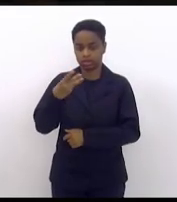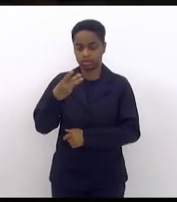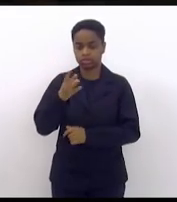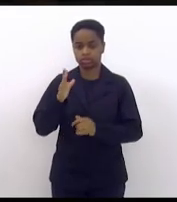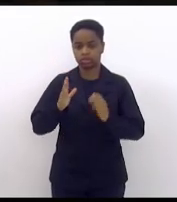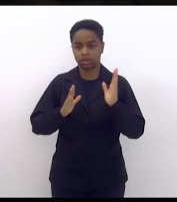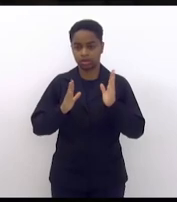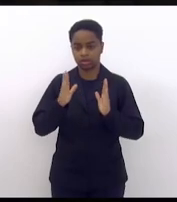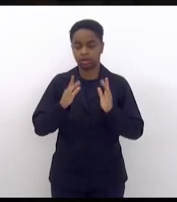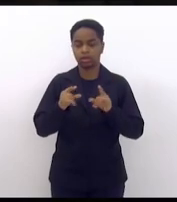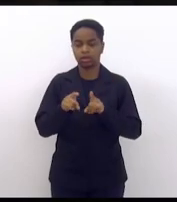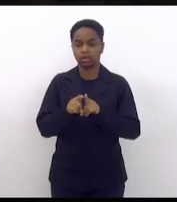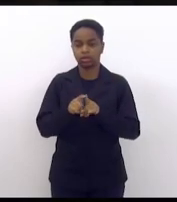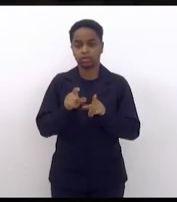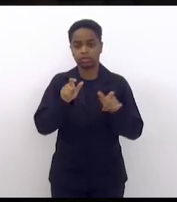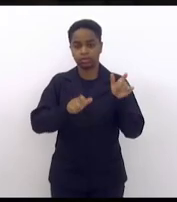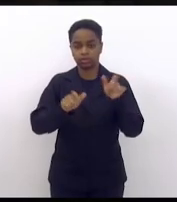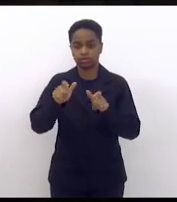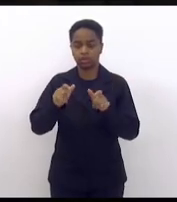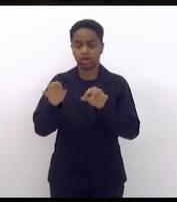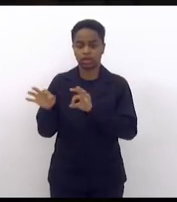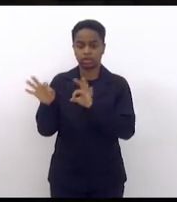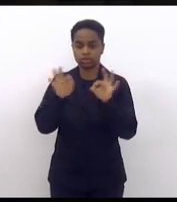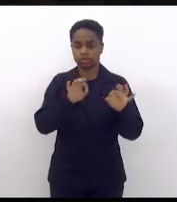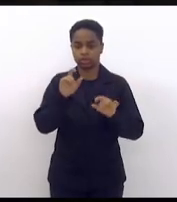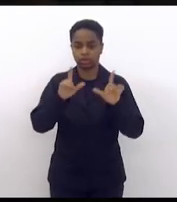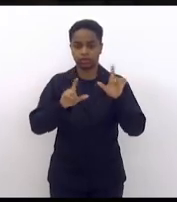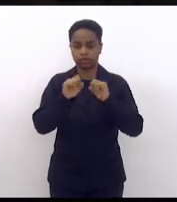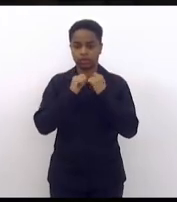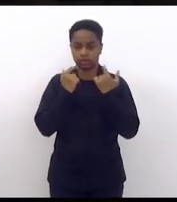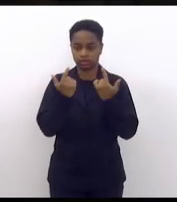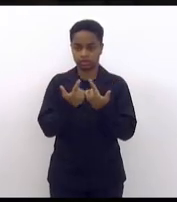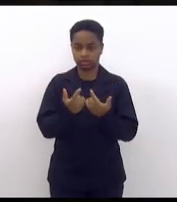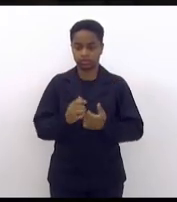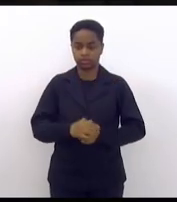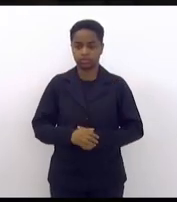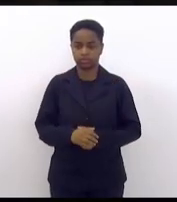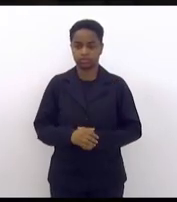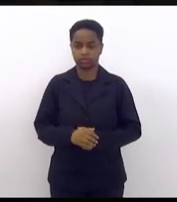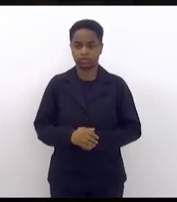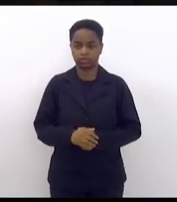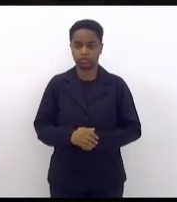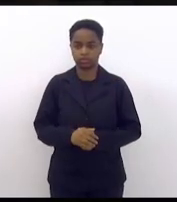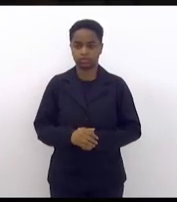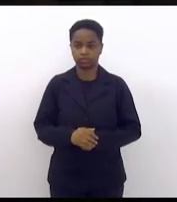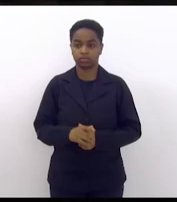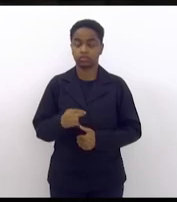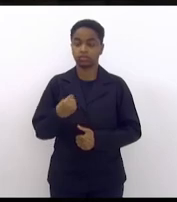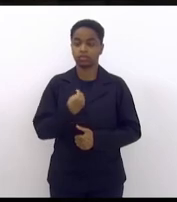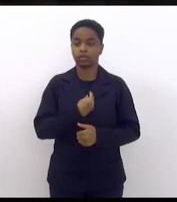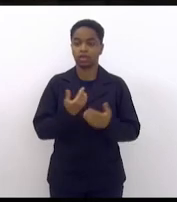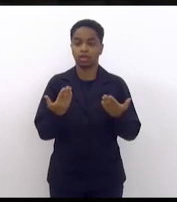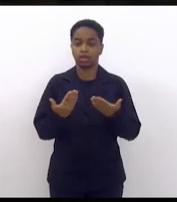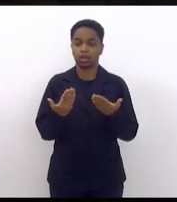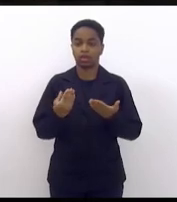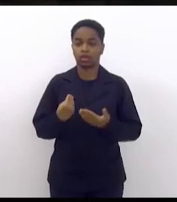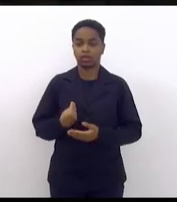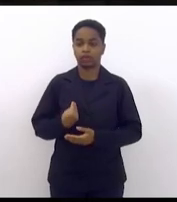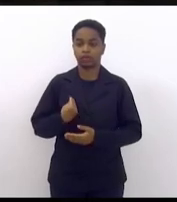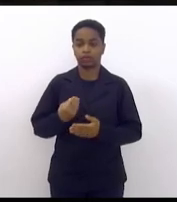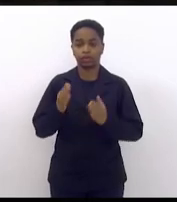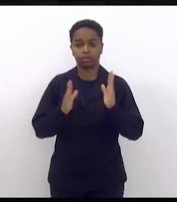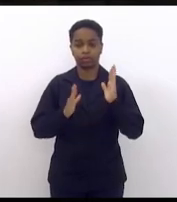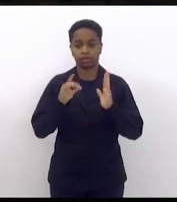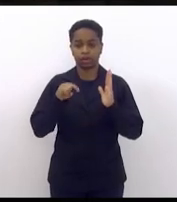legislatura e também aquelas e aqueles que nos acompanham pela TV Alerte. Nós estamos no momento, nesta Casa